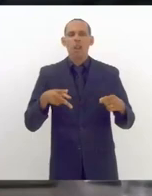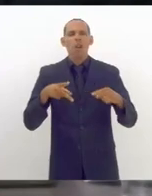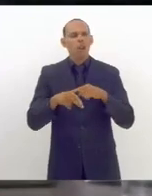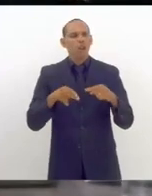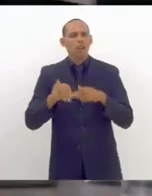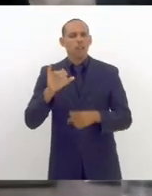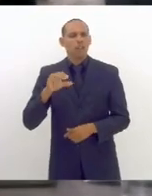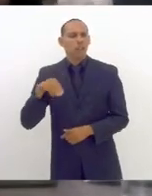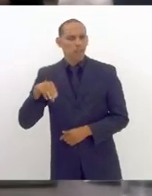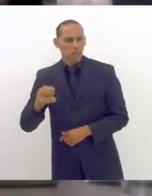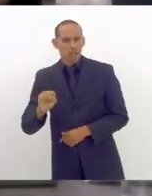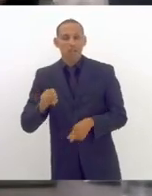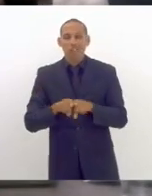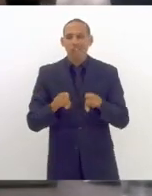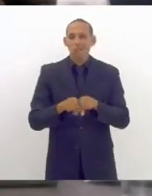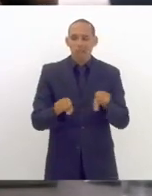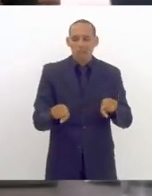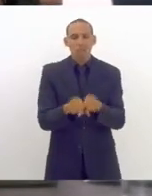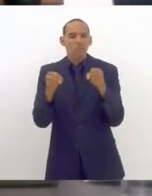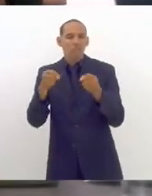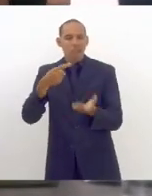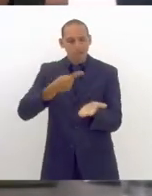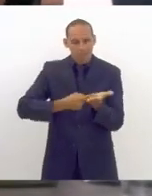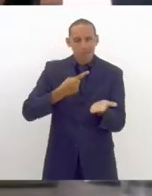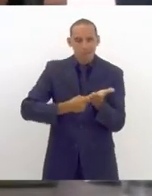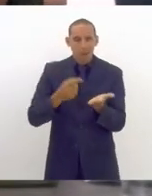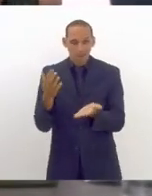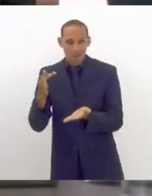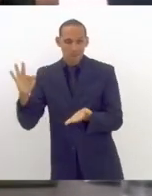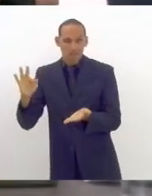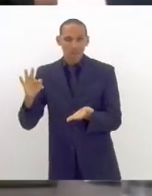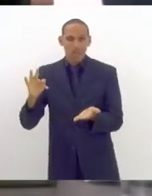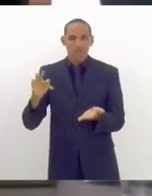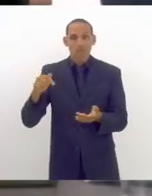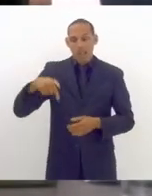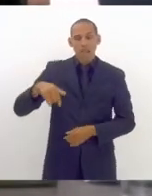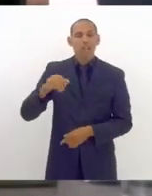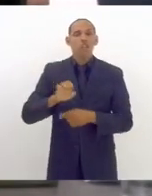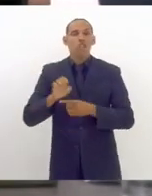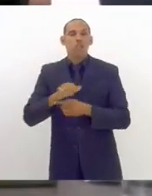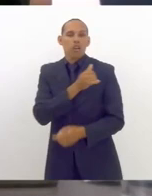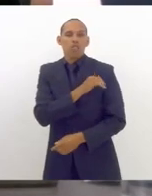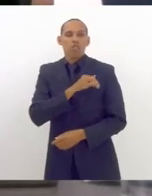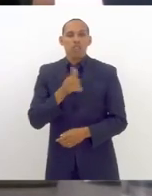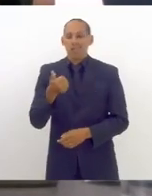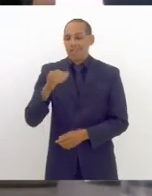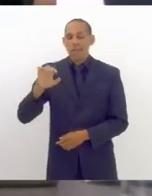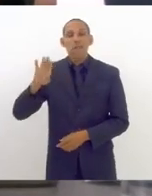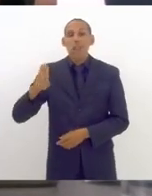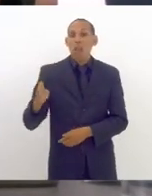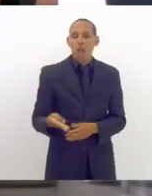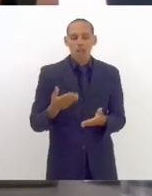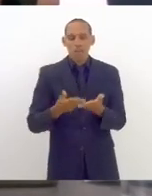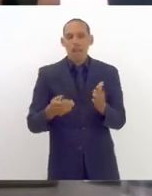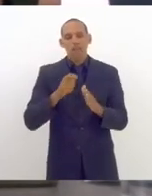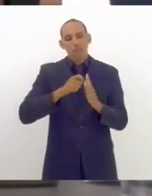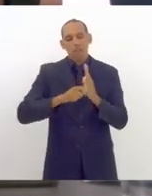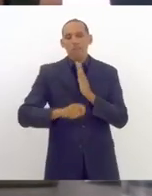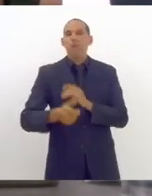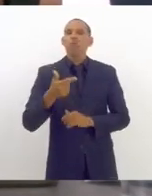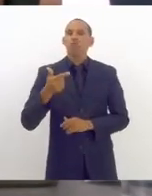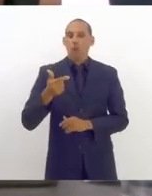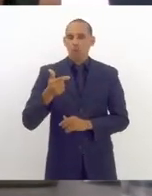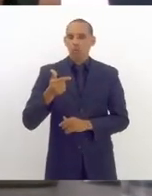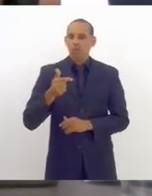de ICMS com essa quebra do Parque federativo o estado do Rio vai perder mais de 10 bilhões de reais nos próximos 12 meses já